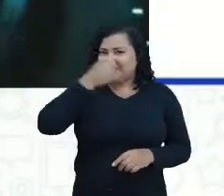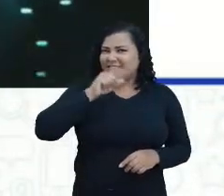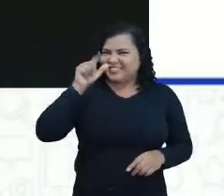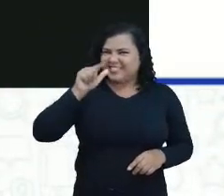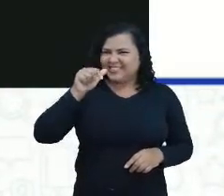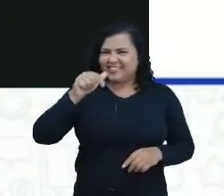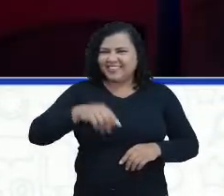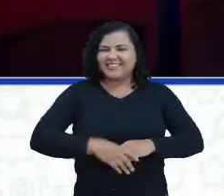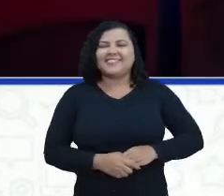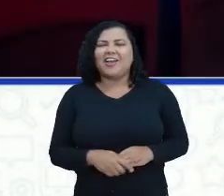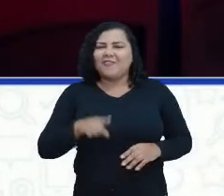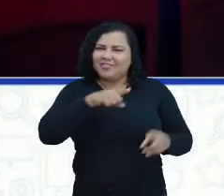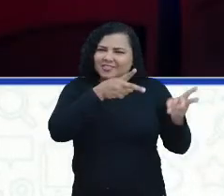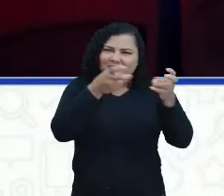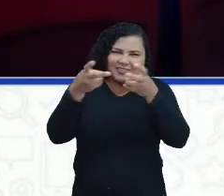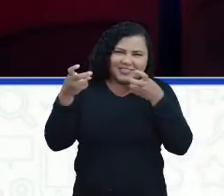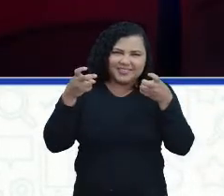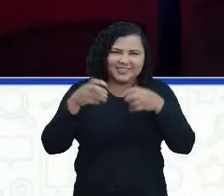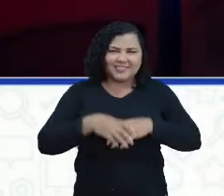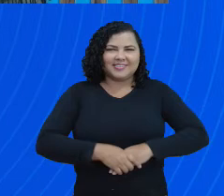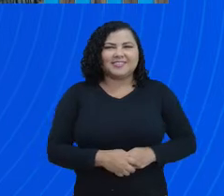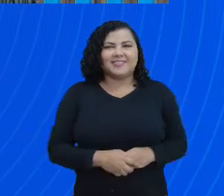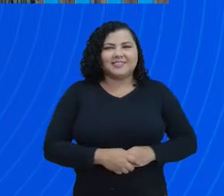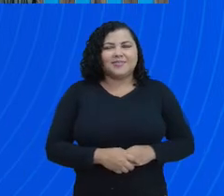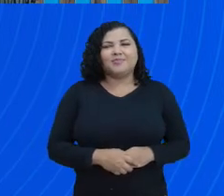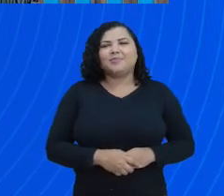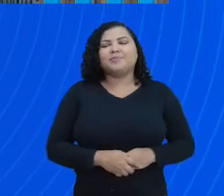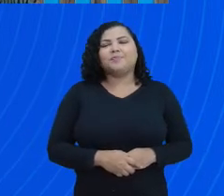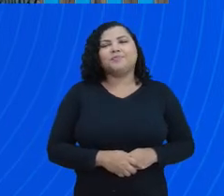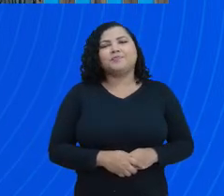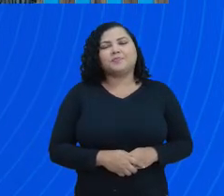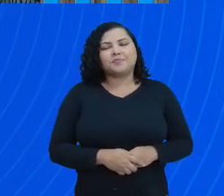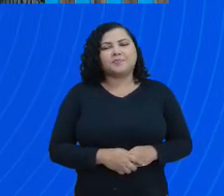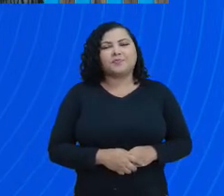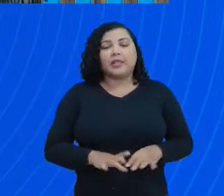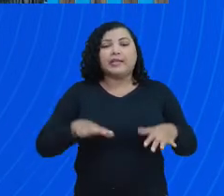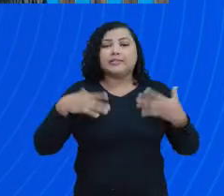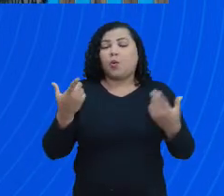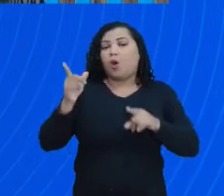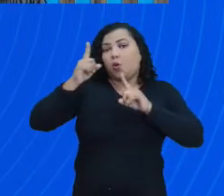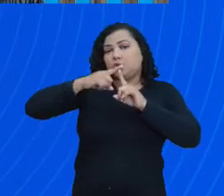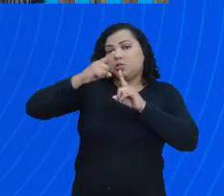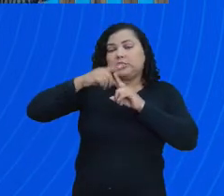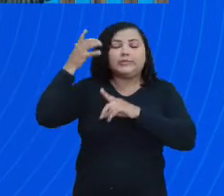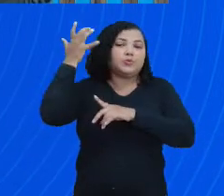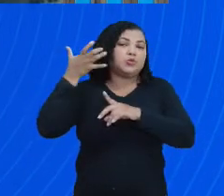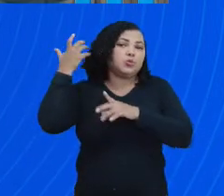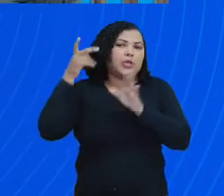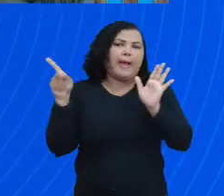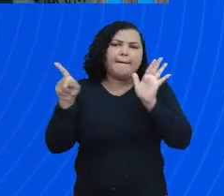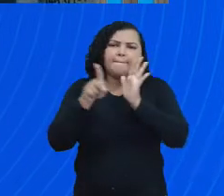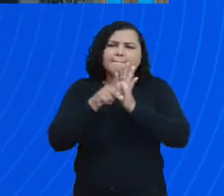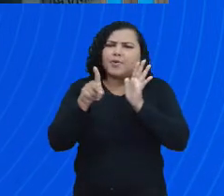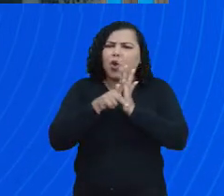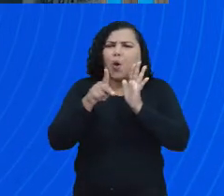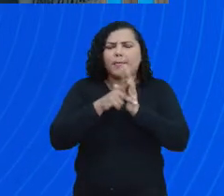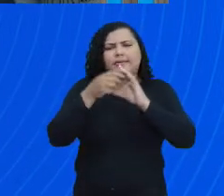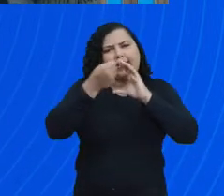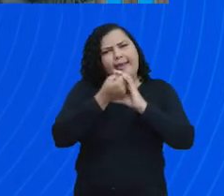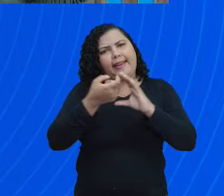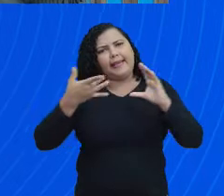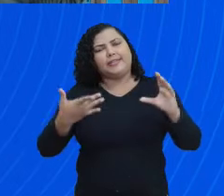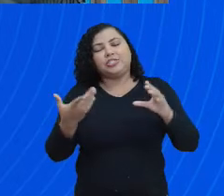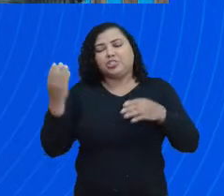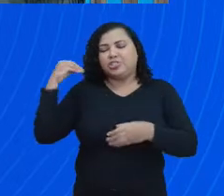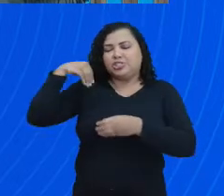Aí, né? Vocês viram aí que é um tipo de música bem característica,